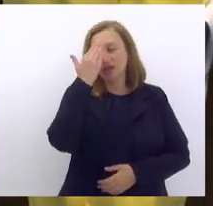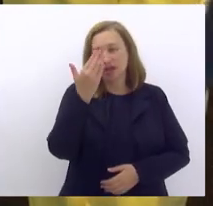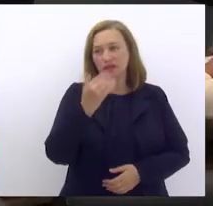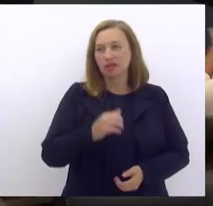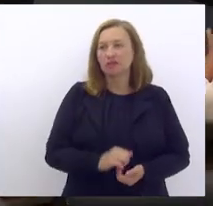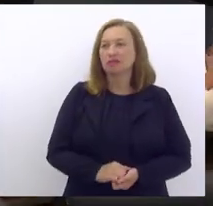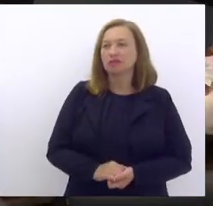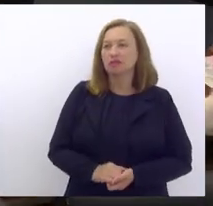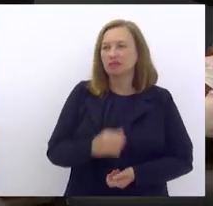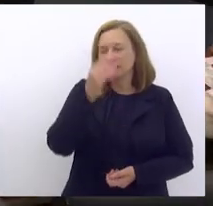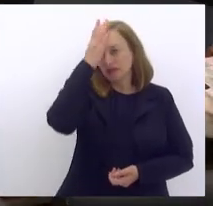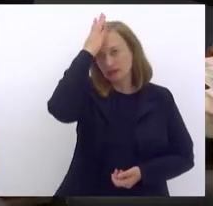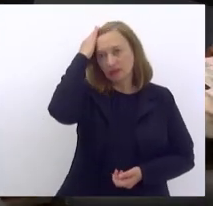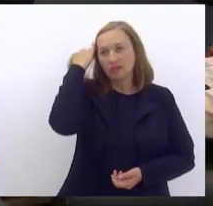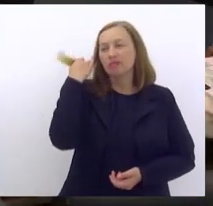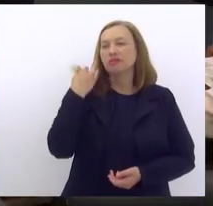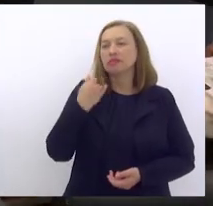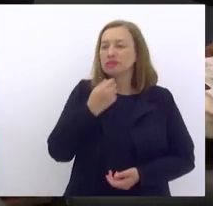obrigado.